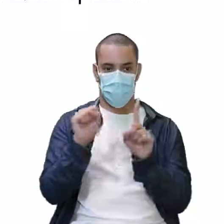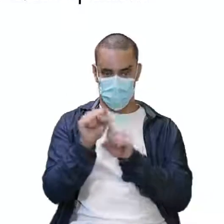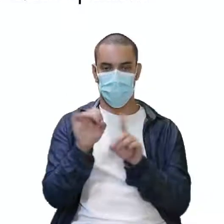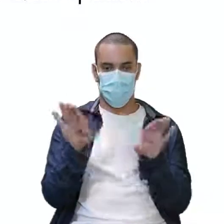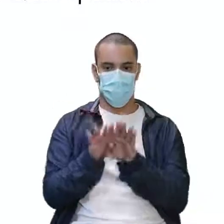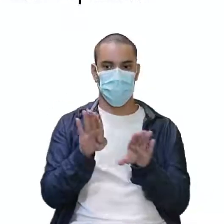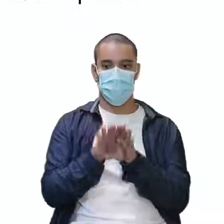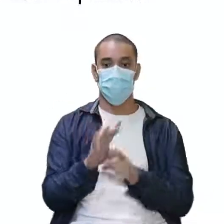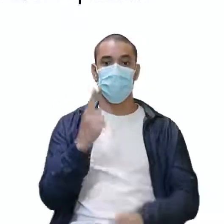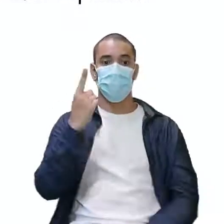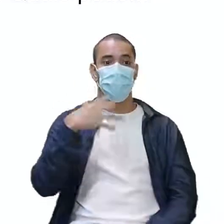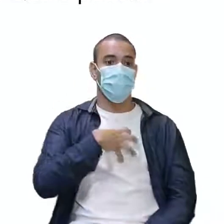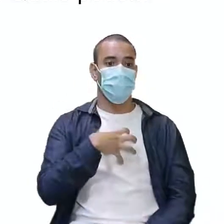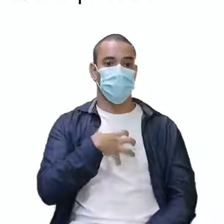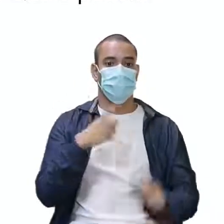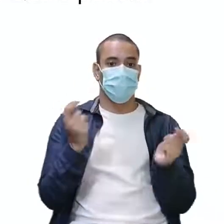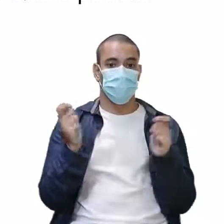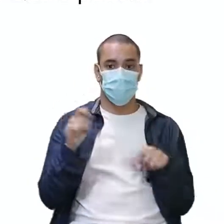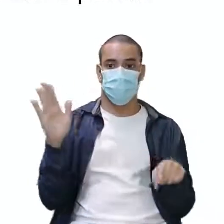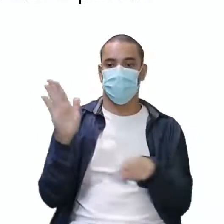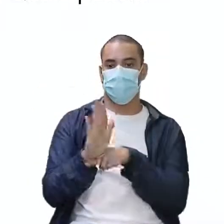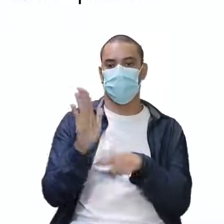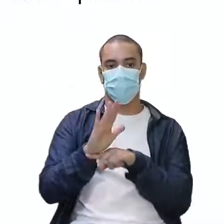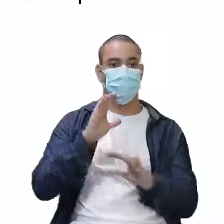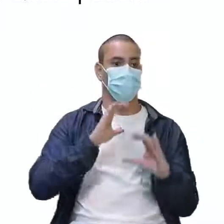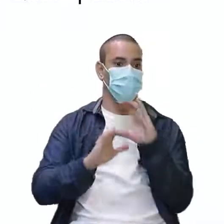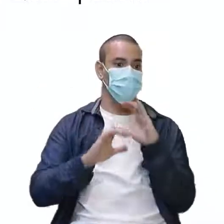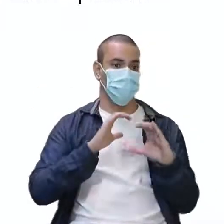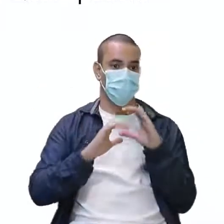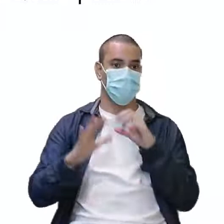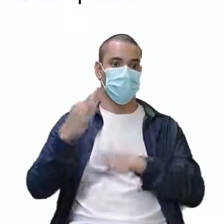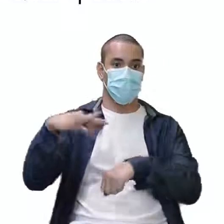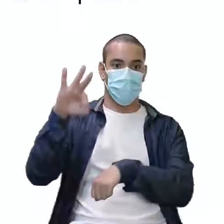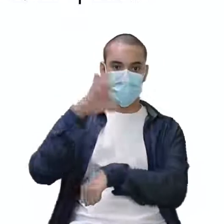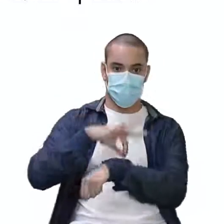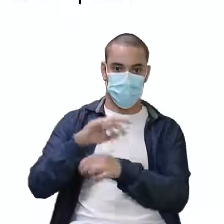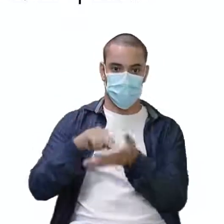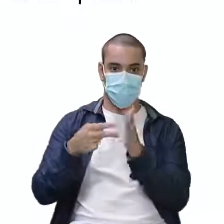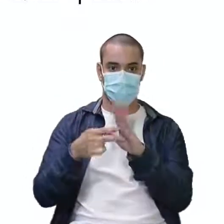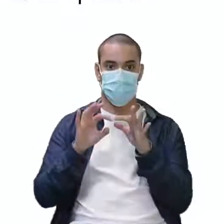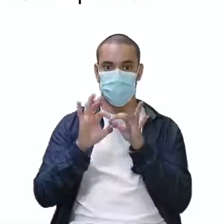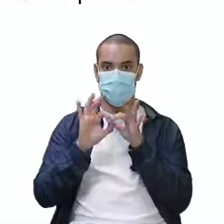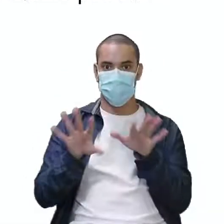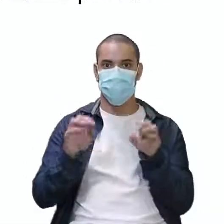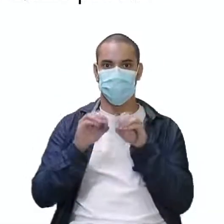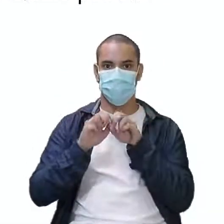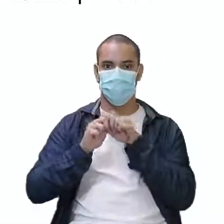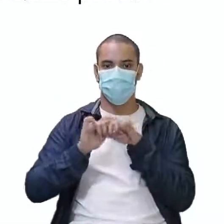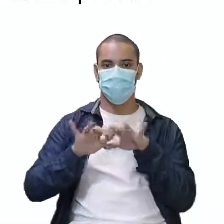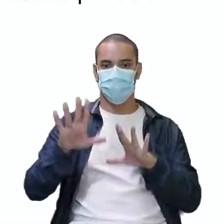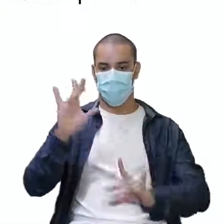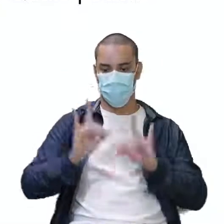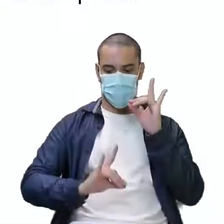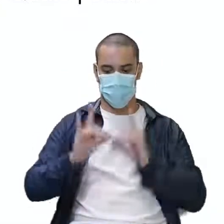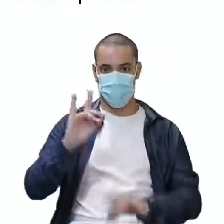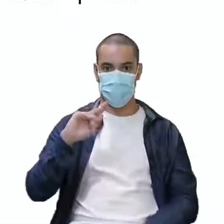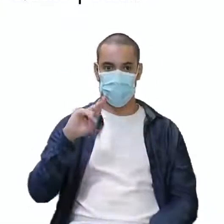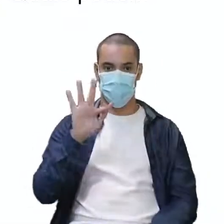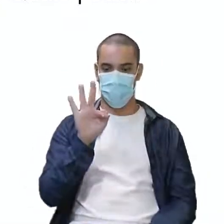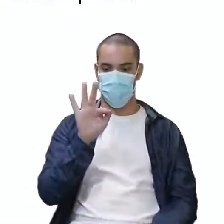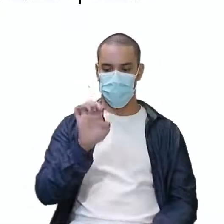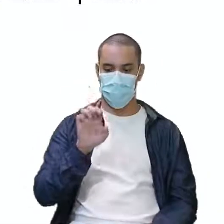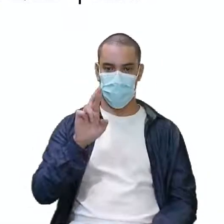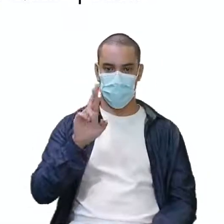sociedade. Uma das formas de auxiliar na comunicação entre os insetos é a liberação dos feromônios, que está destacado